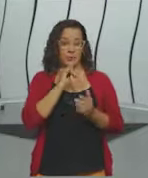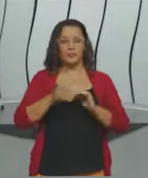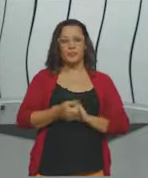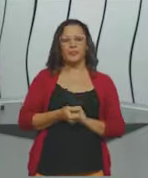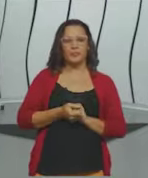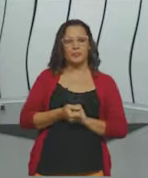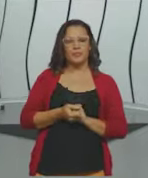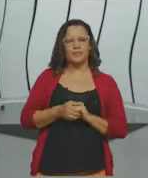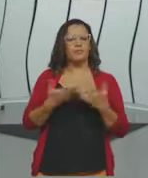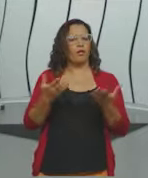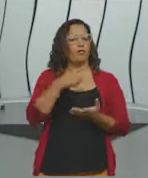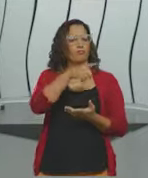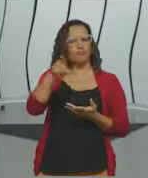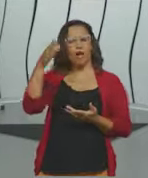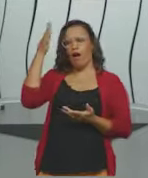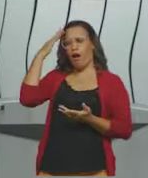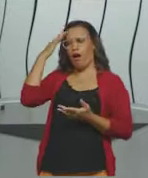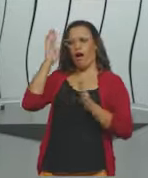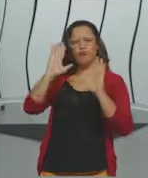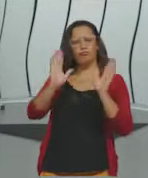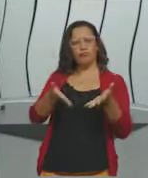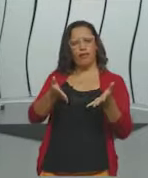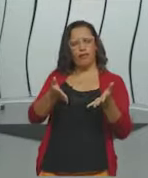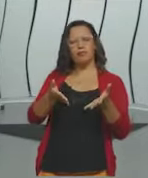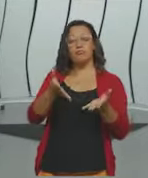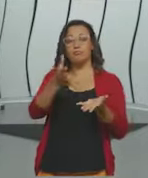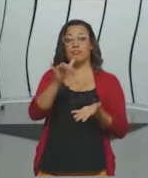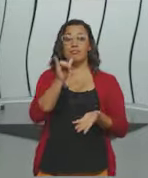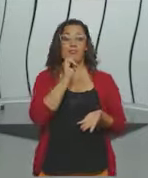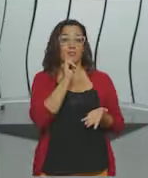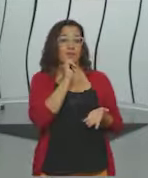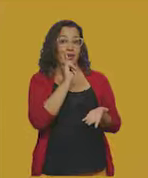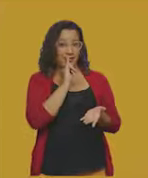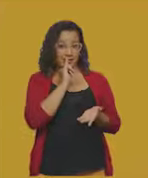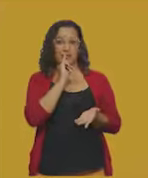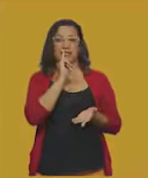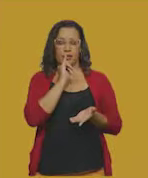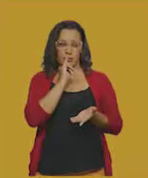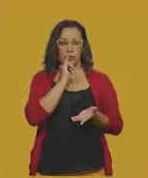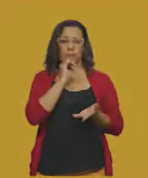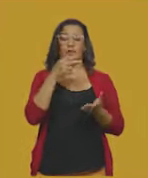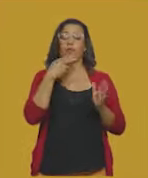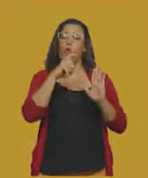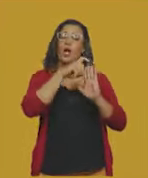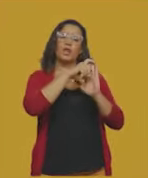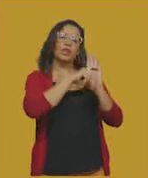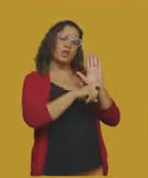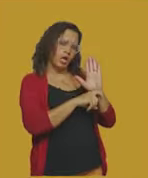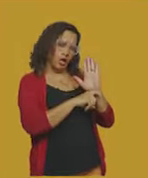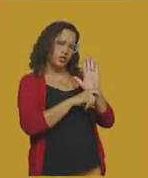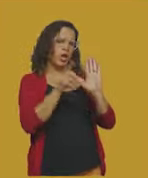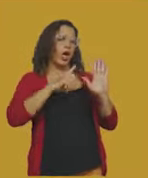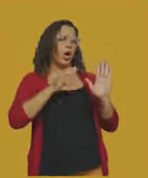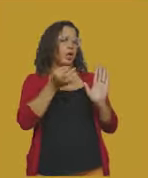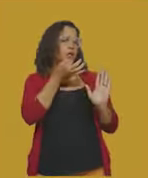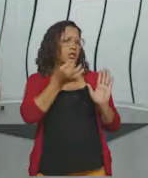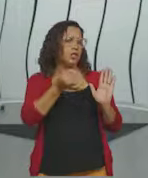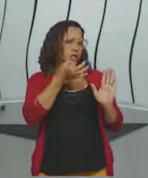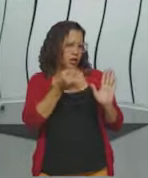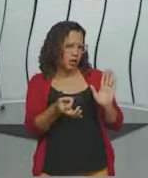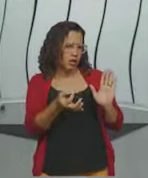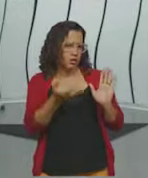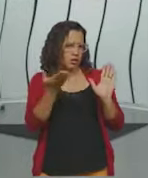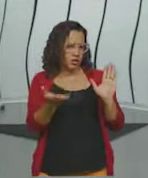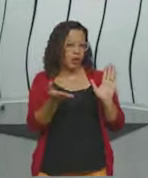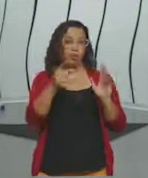que vocês já sabem. Por exemplo, que o Enem pede um texto dissertativo argumentativo. Mas